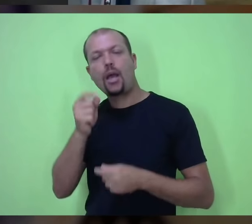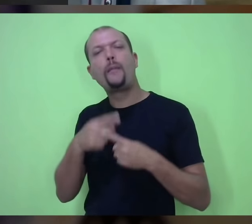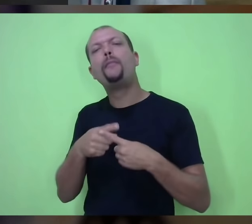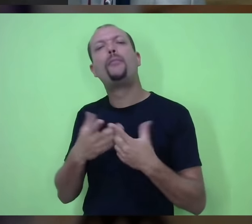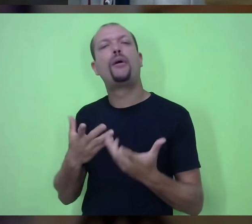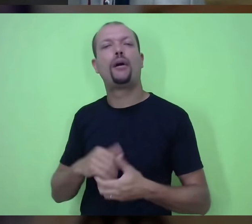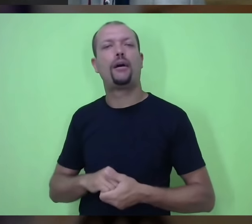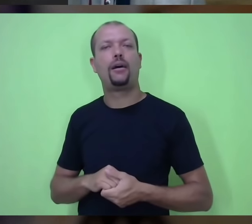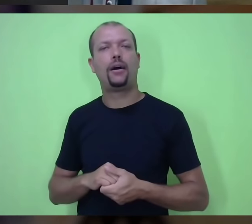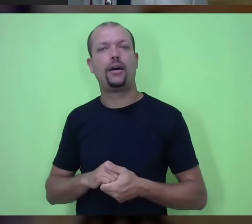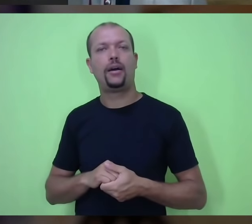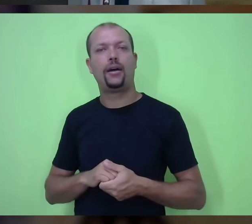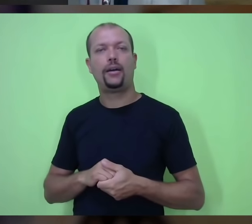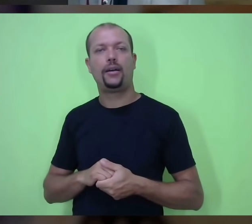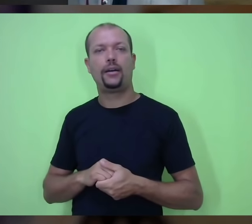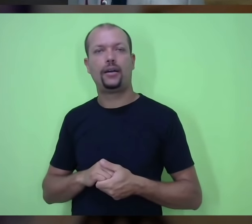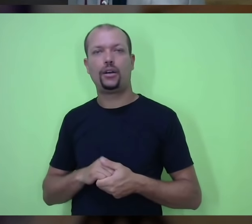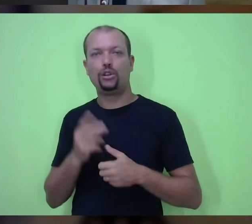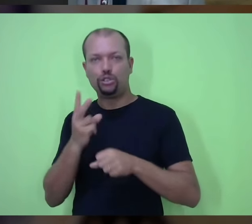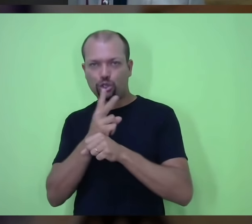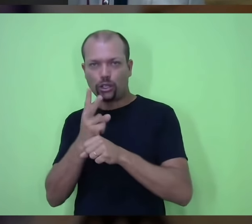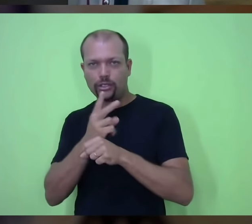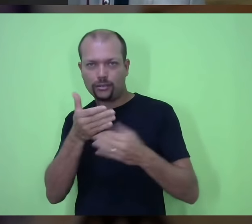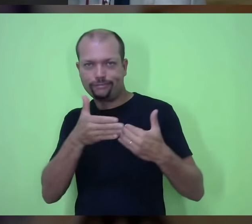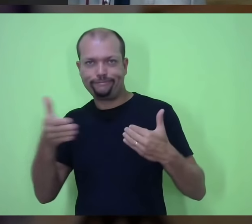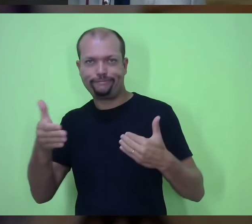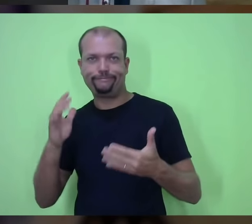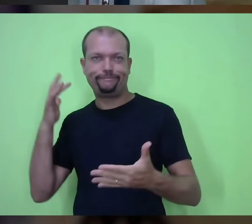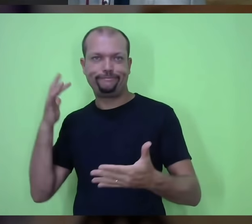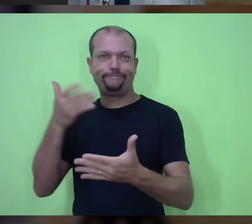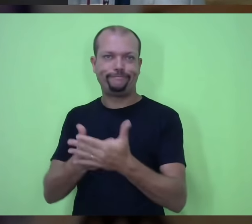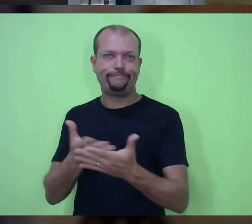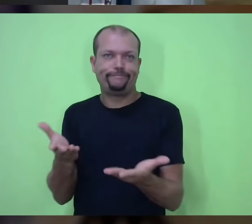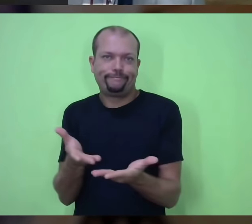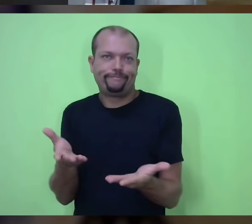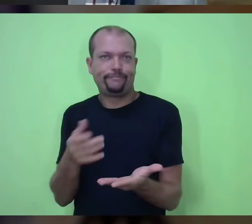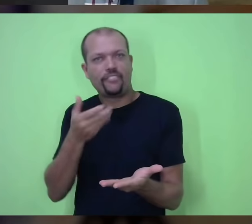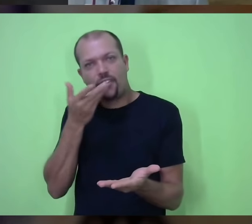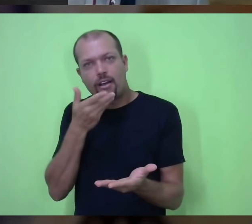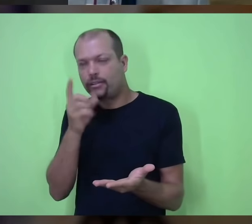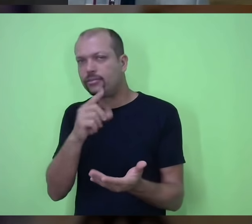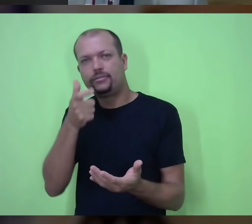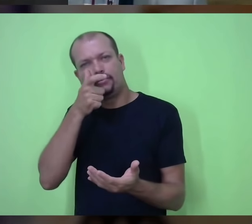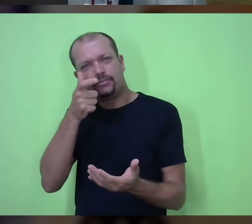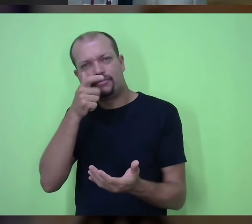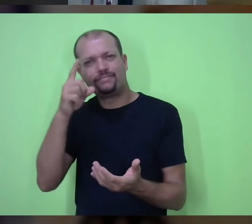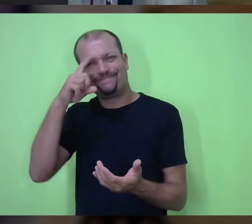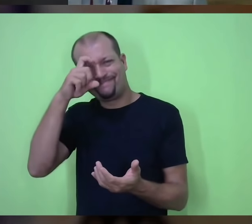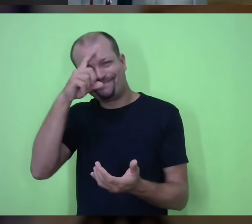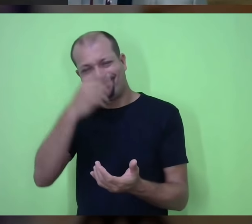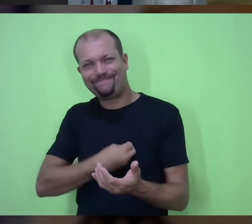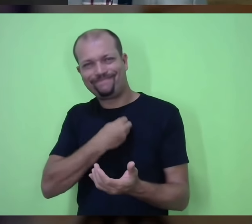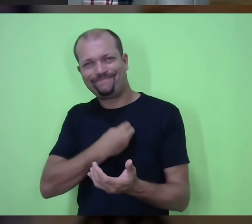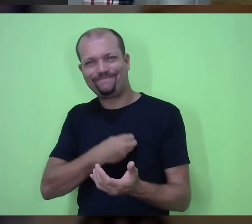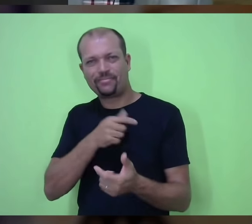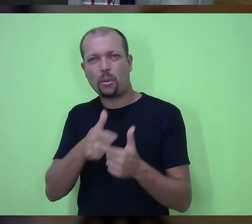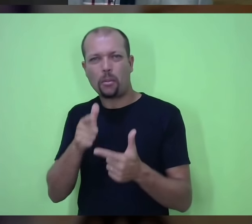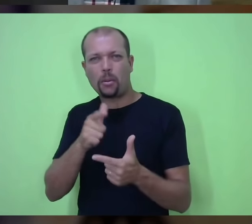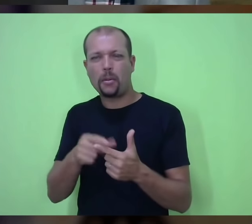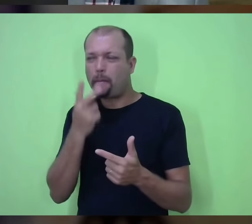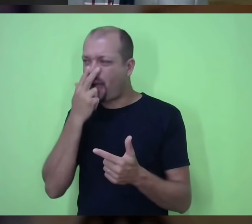nisso porque os dois últimos anos não foram fáceis, né? E por vezes nós nos vemos postos em situações de